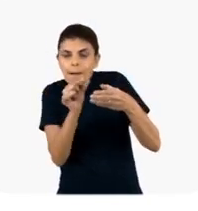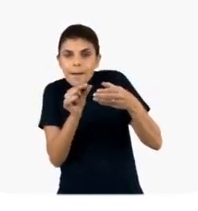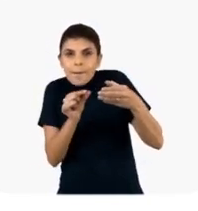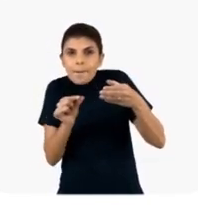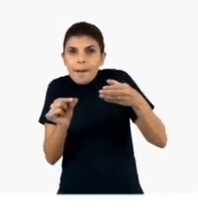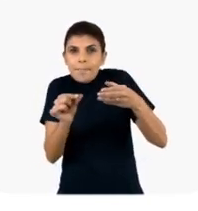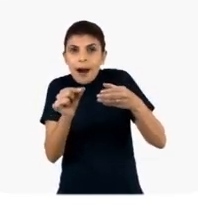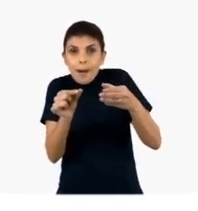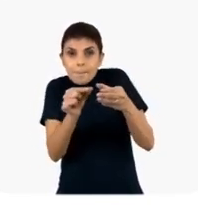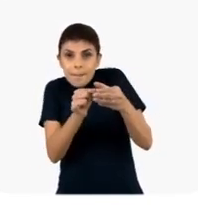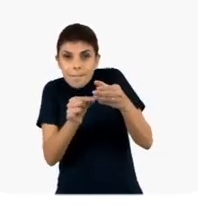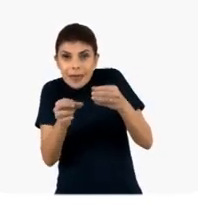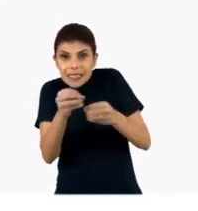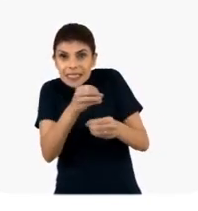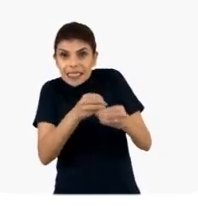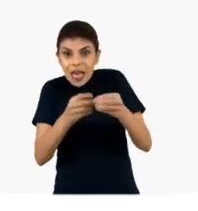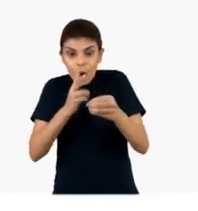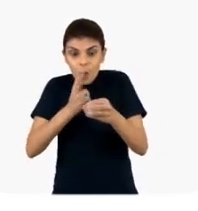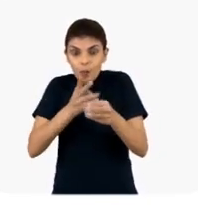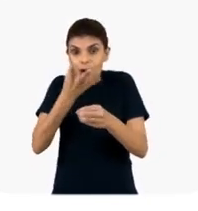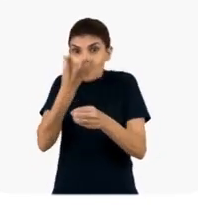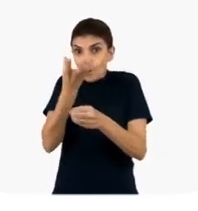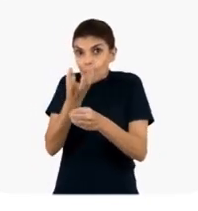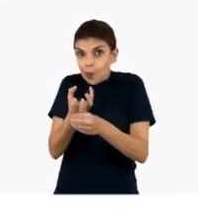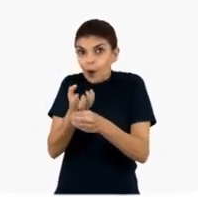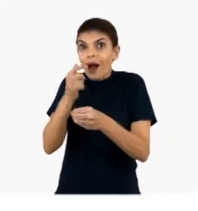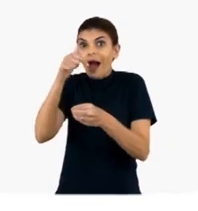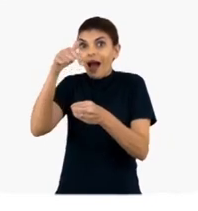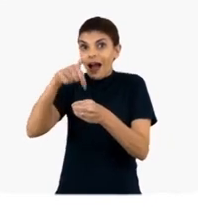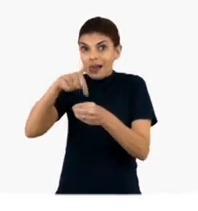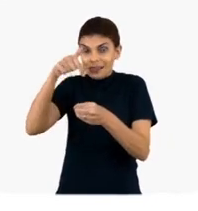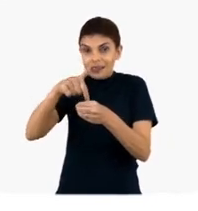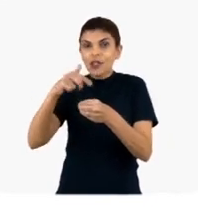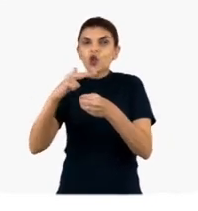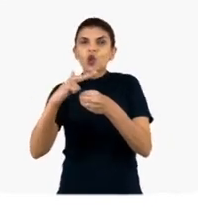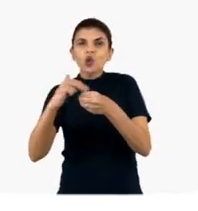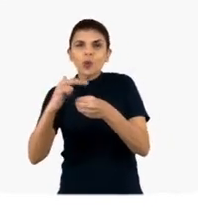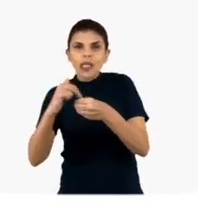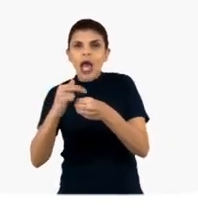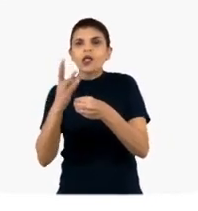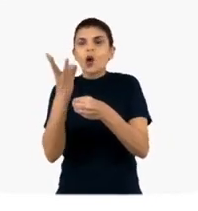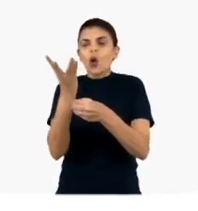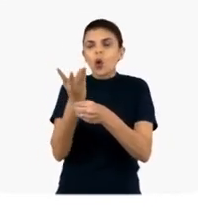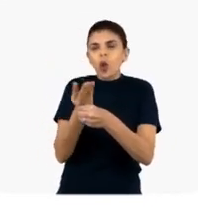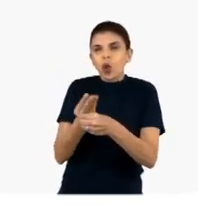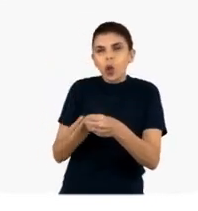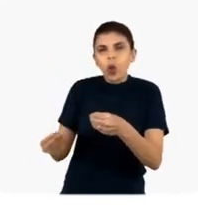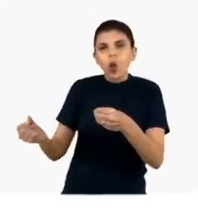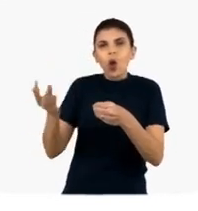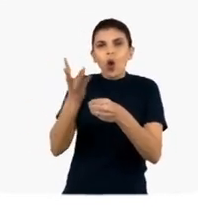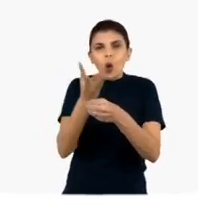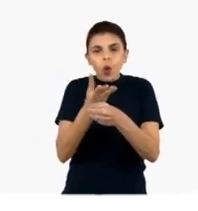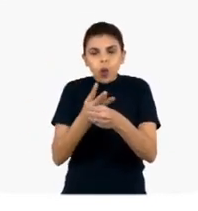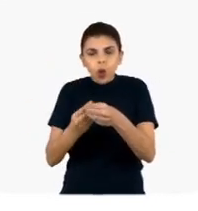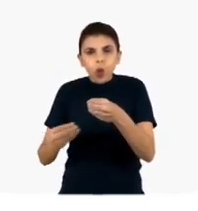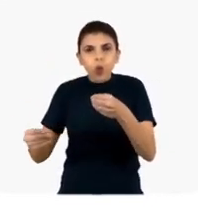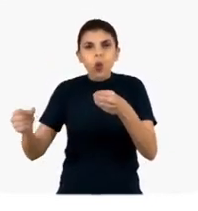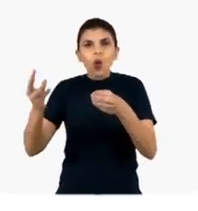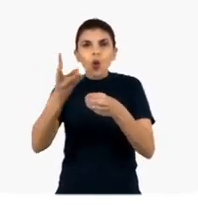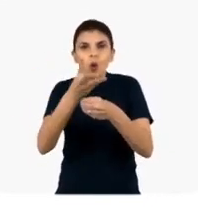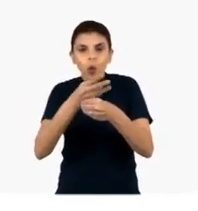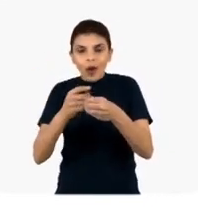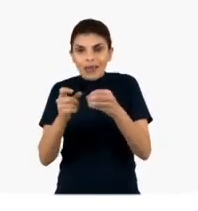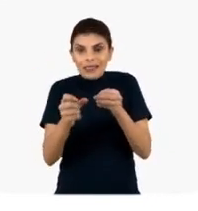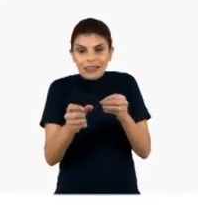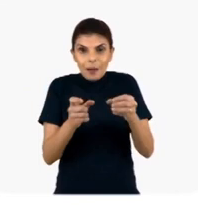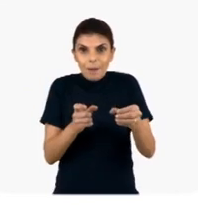pérolas, esferas, e a célula fica aderida dessas células e fica absorvendo os nutrientes que estão correndo dentro dos